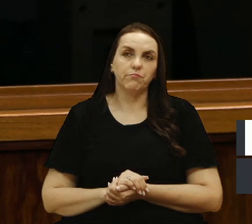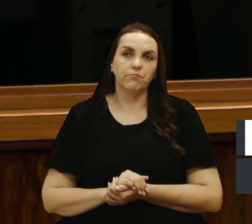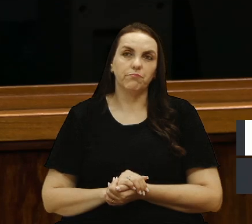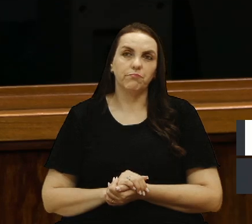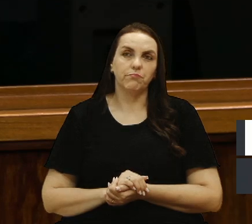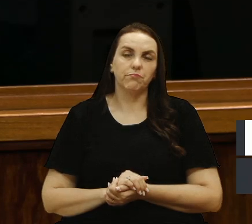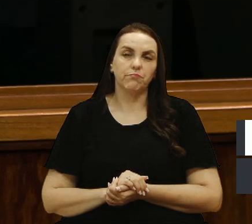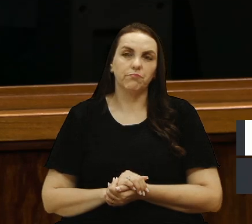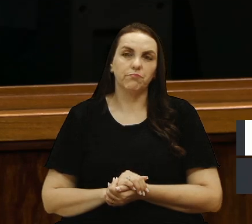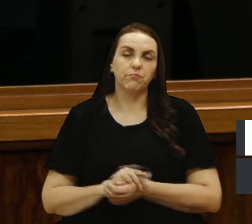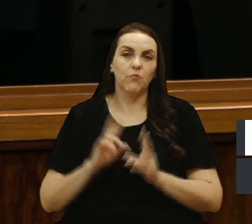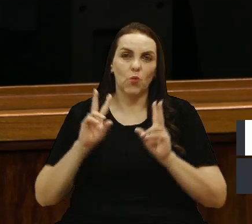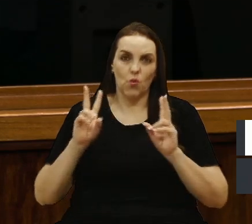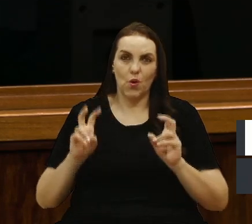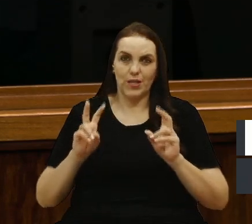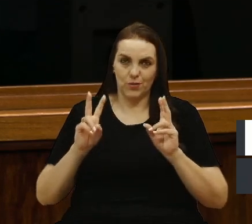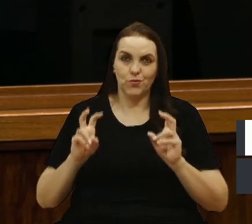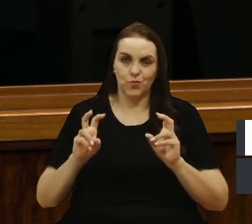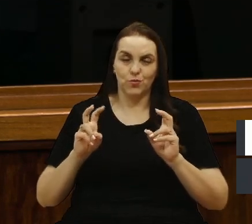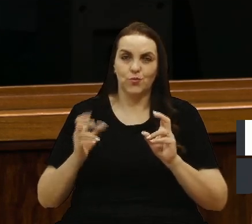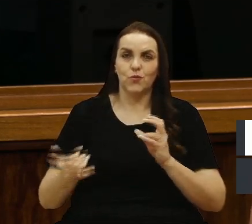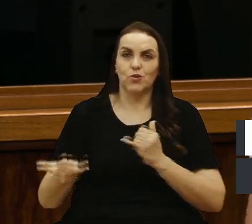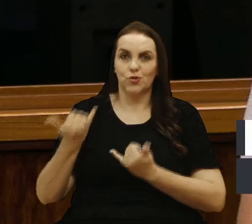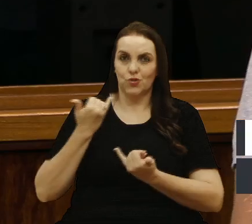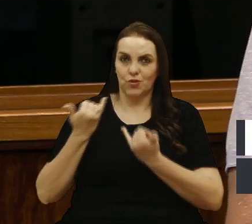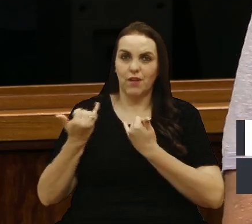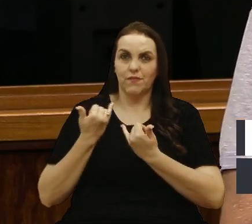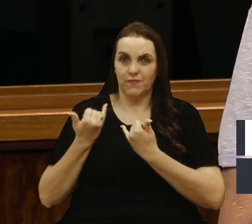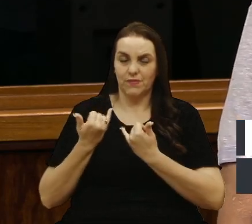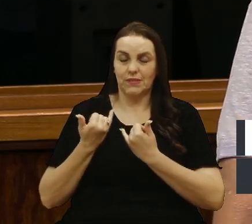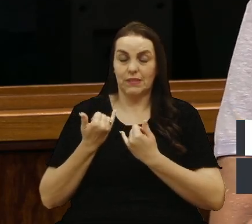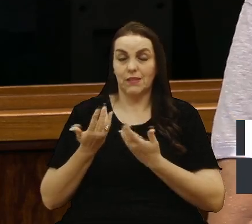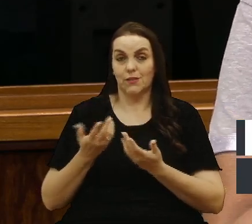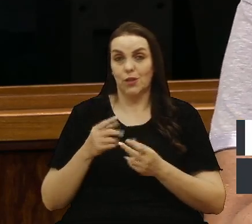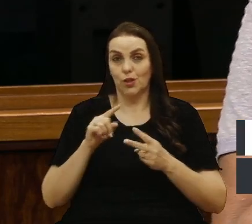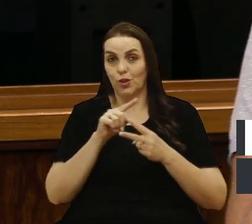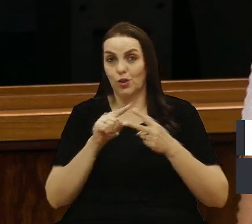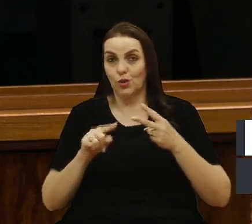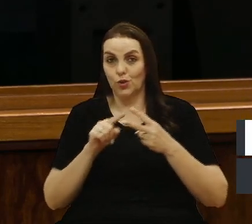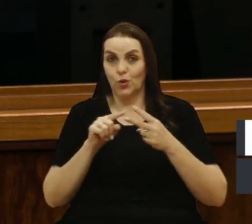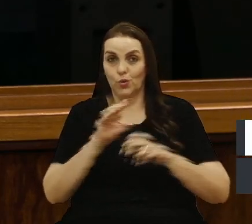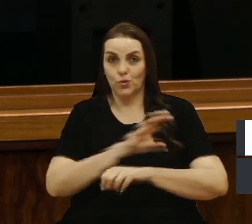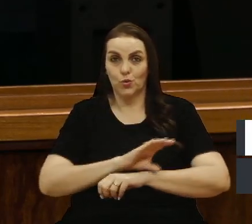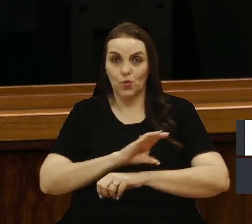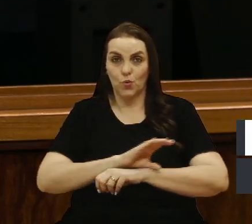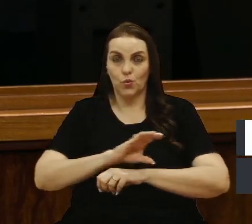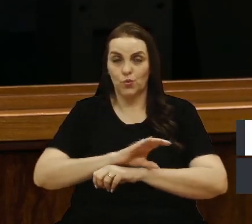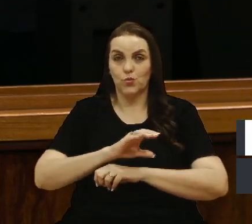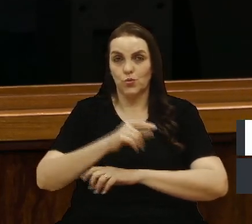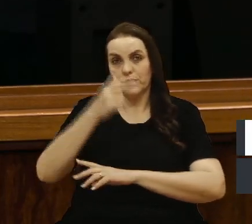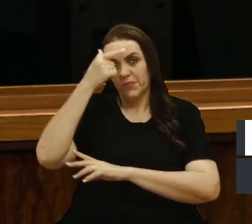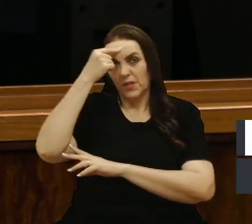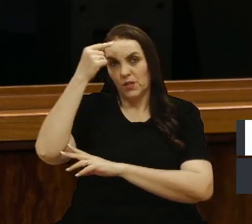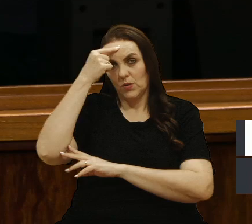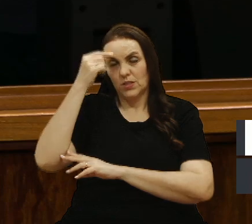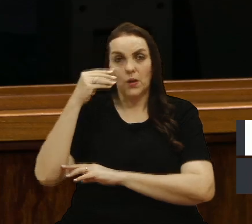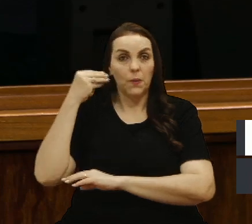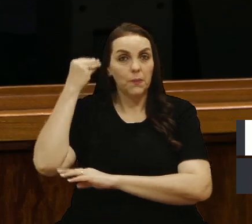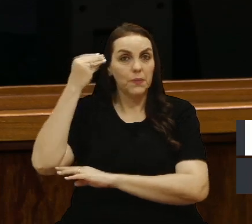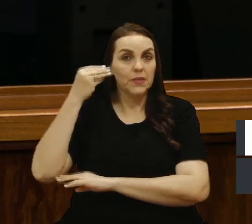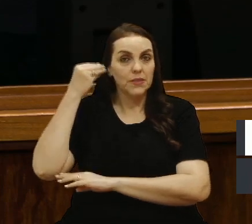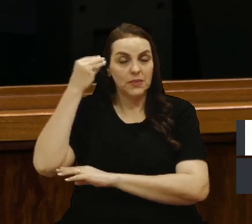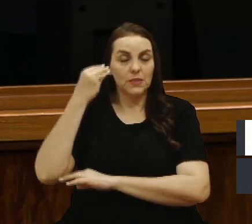questões que foi nos dito é que, apesar dos 2 cursos de graduação, nesse primeiro momento, ser a psicologia e as ciências